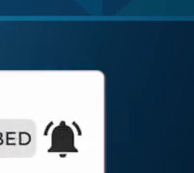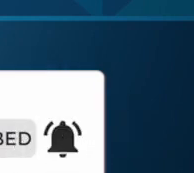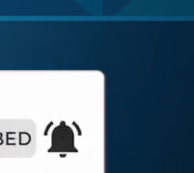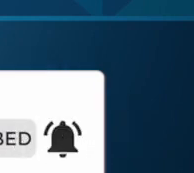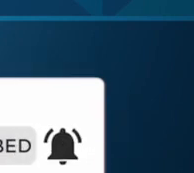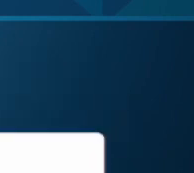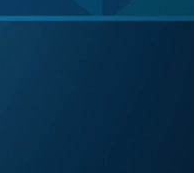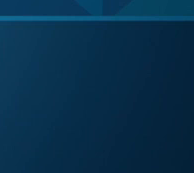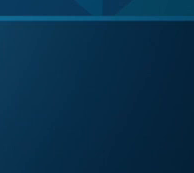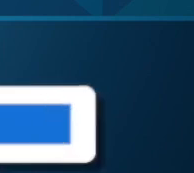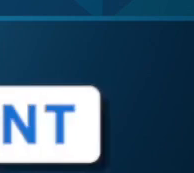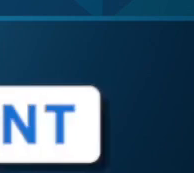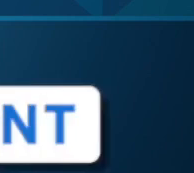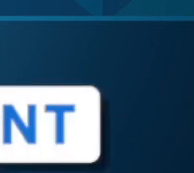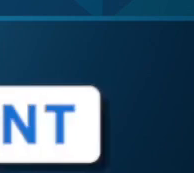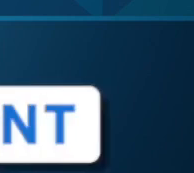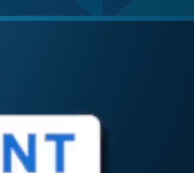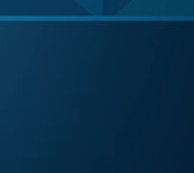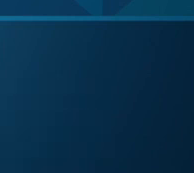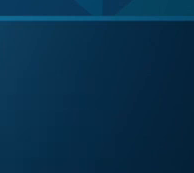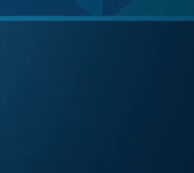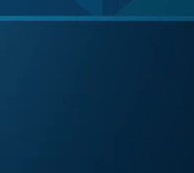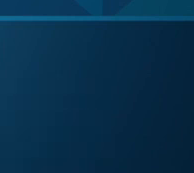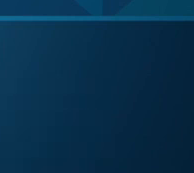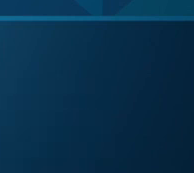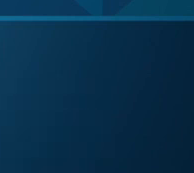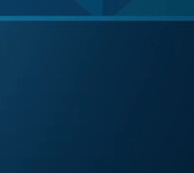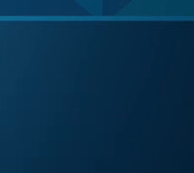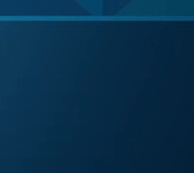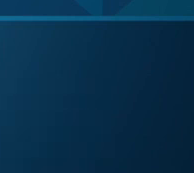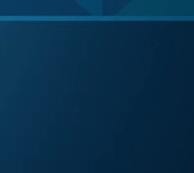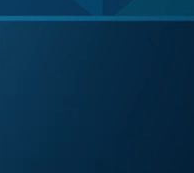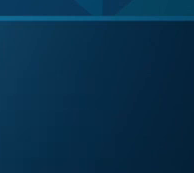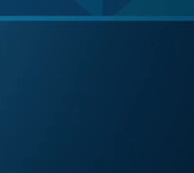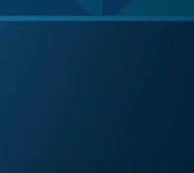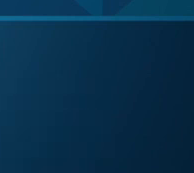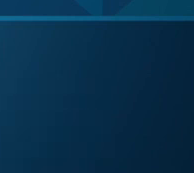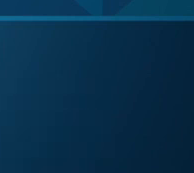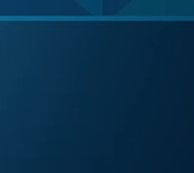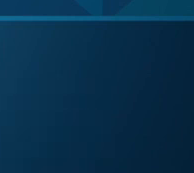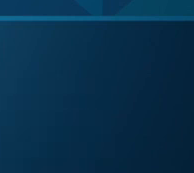botão notificação. Fo comentário na fahetutang ba media social siraseluk.